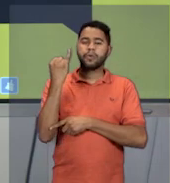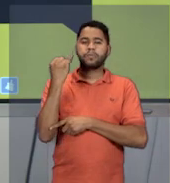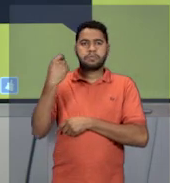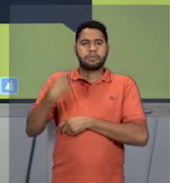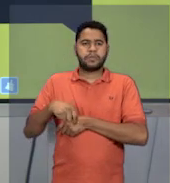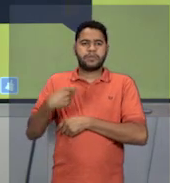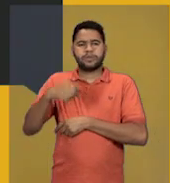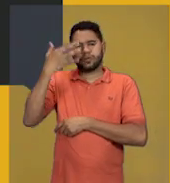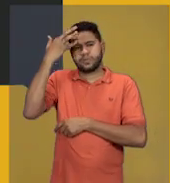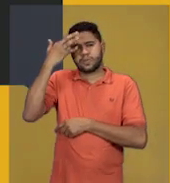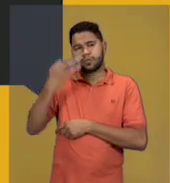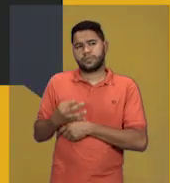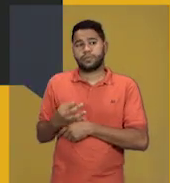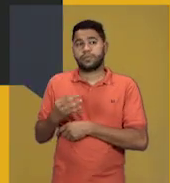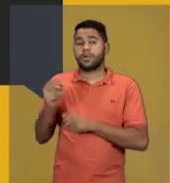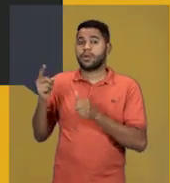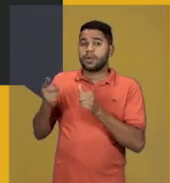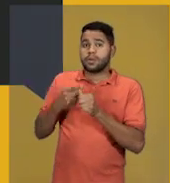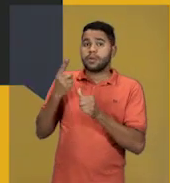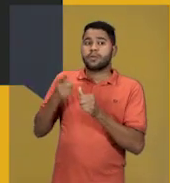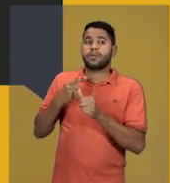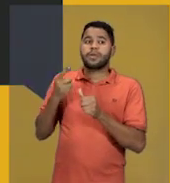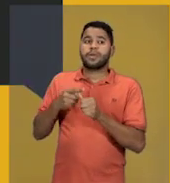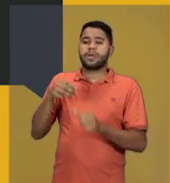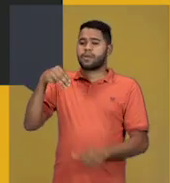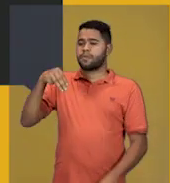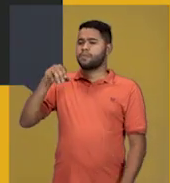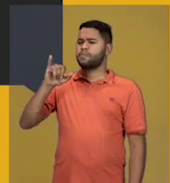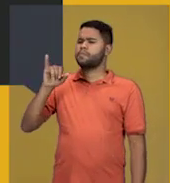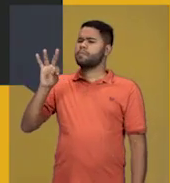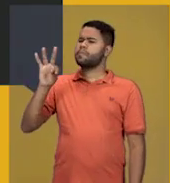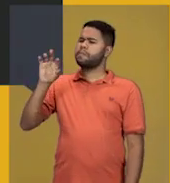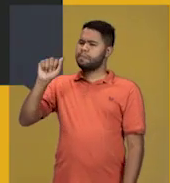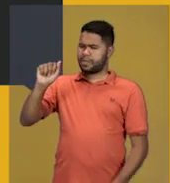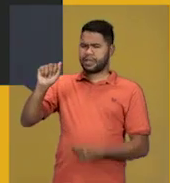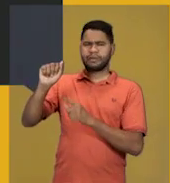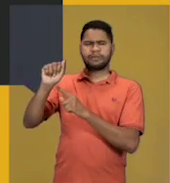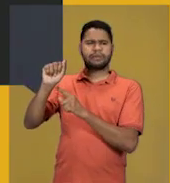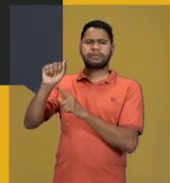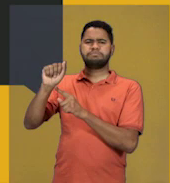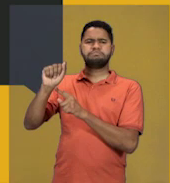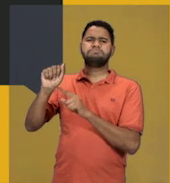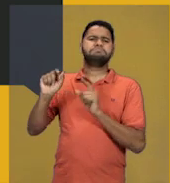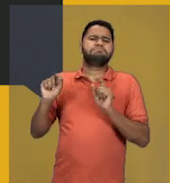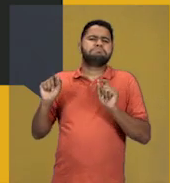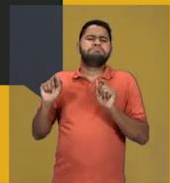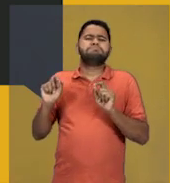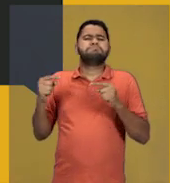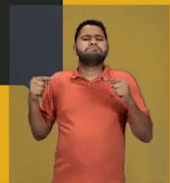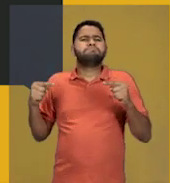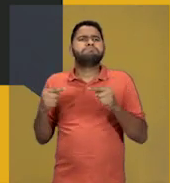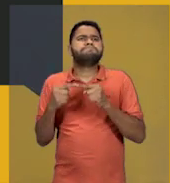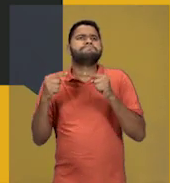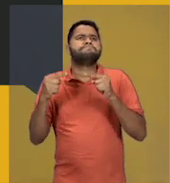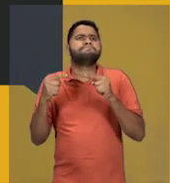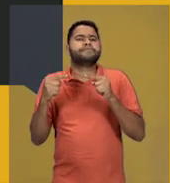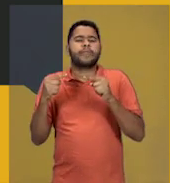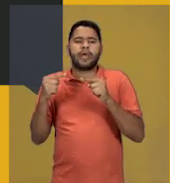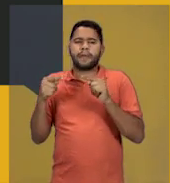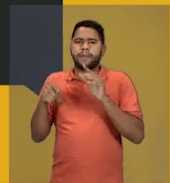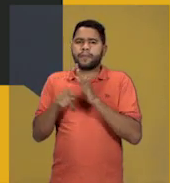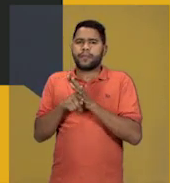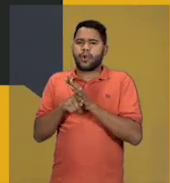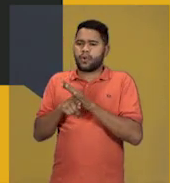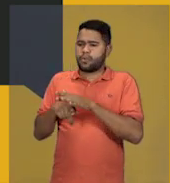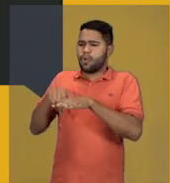compreender. A primeira estrutura econômica é a mita. A mita tem a ver com a exploração da